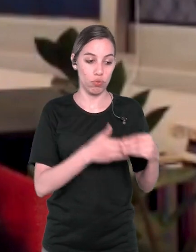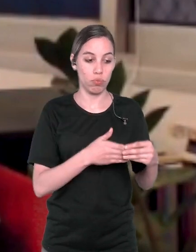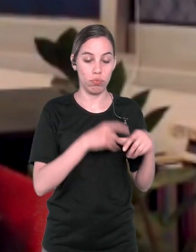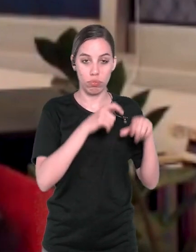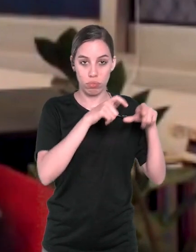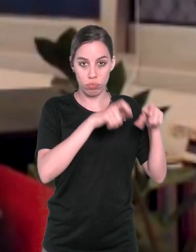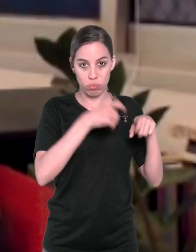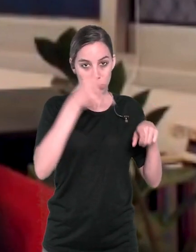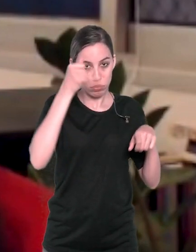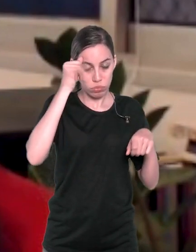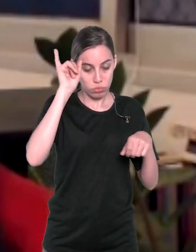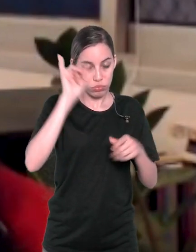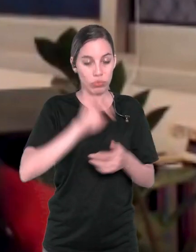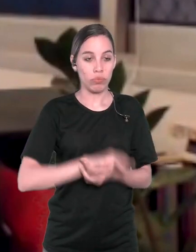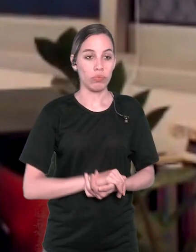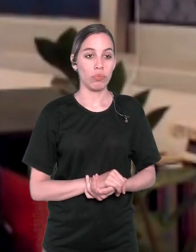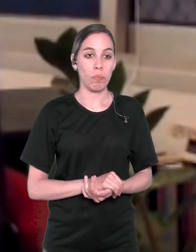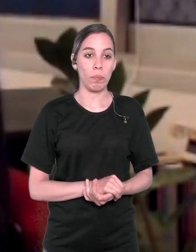do Sol,